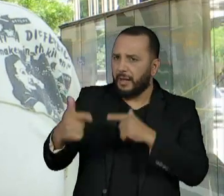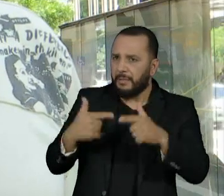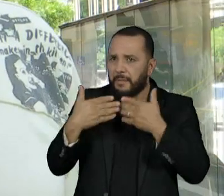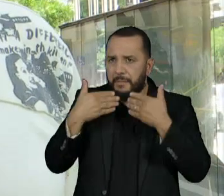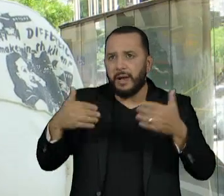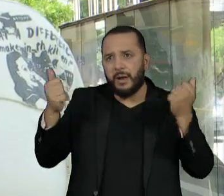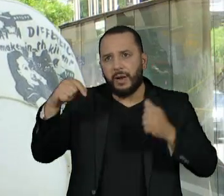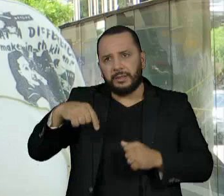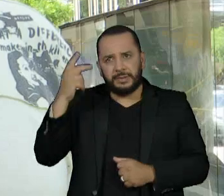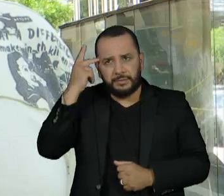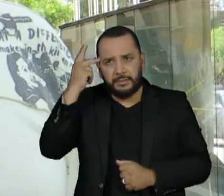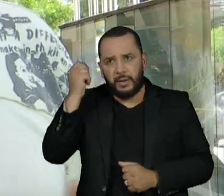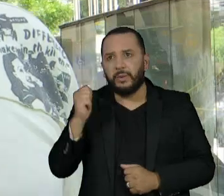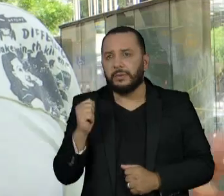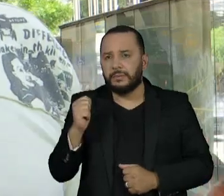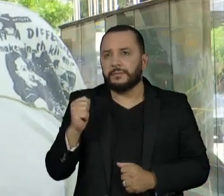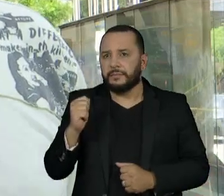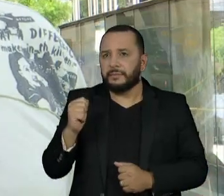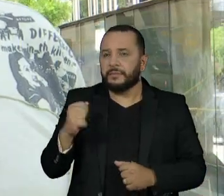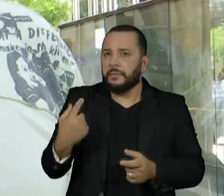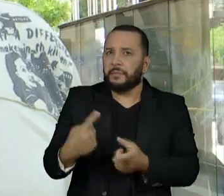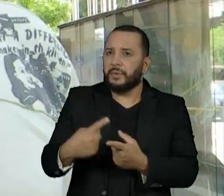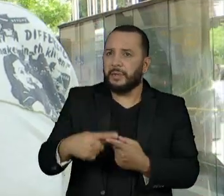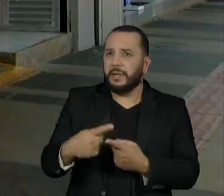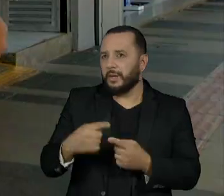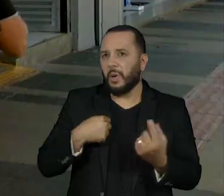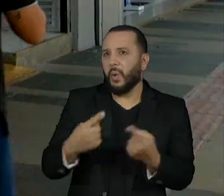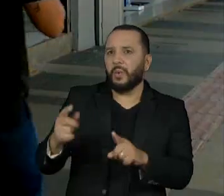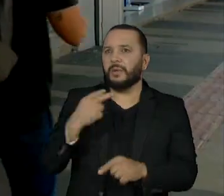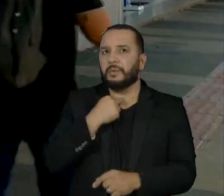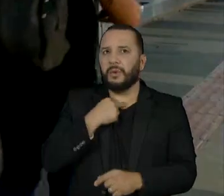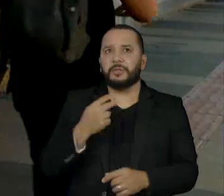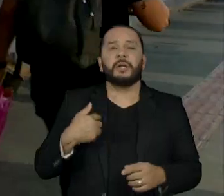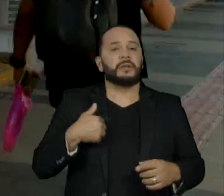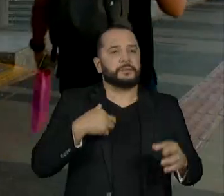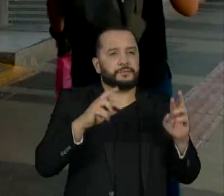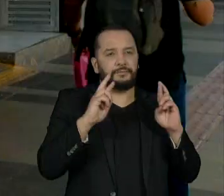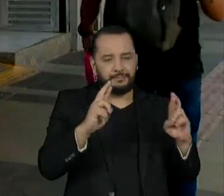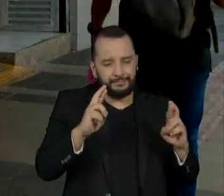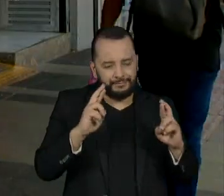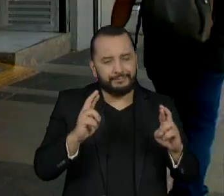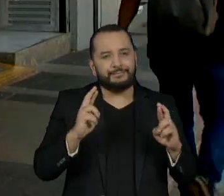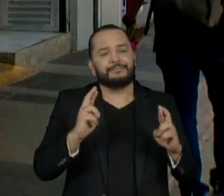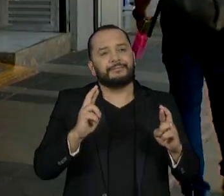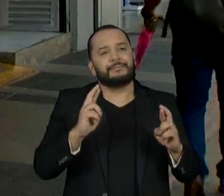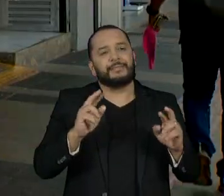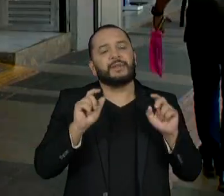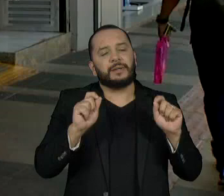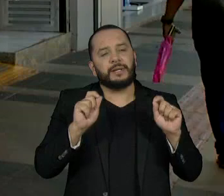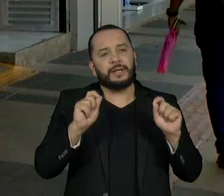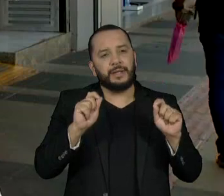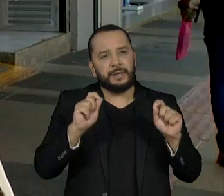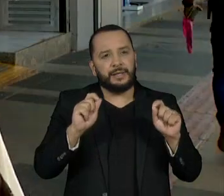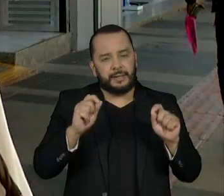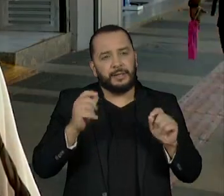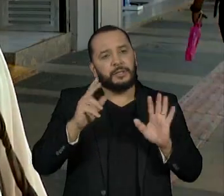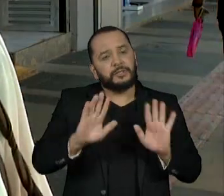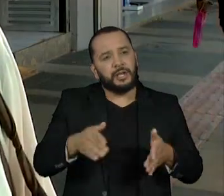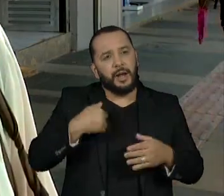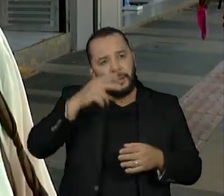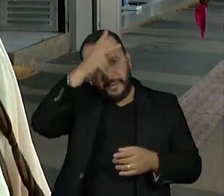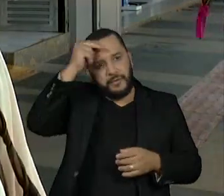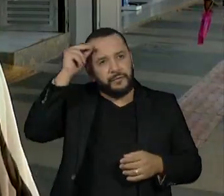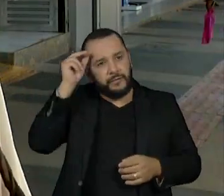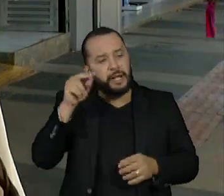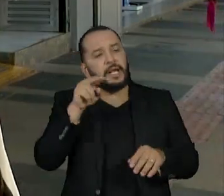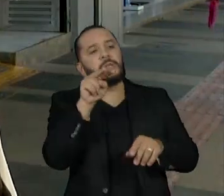Paulo. Não é? Porque a gente também não pode jogar contra. Eu espero que eles olhem mais para a periferia, né?